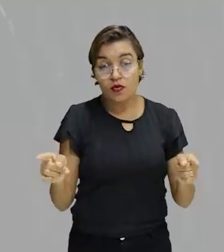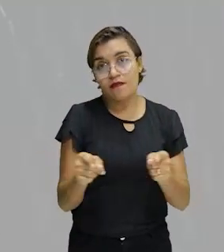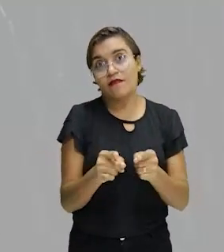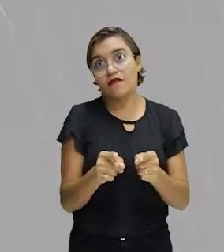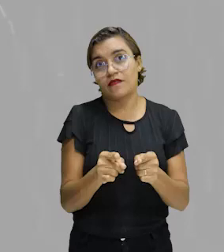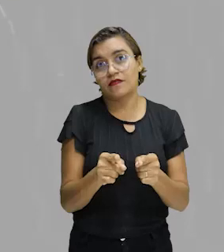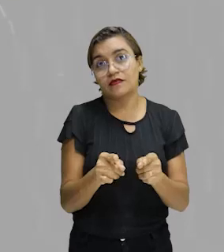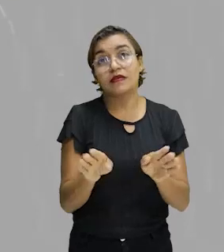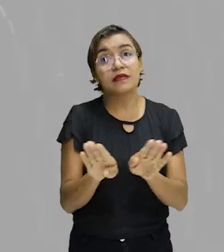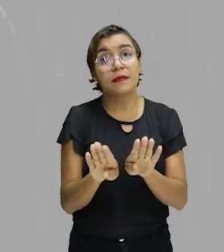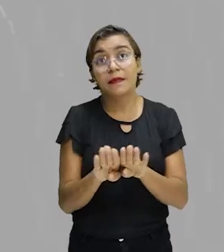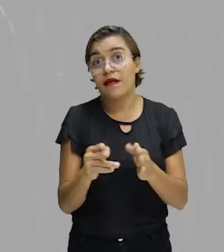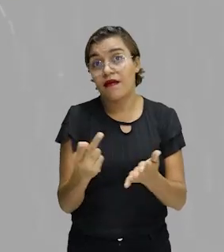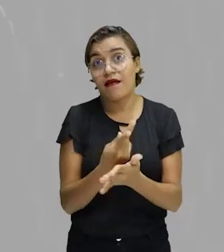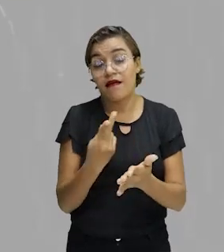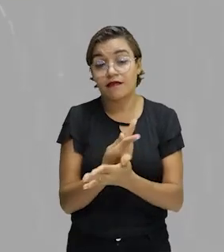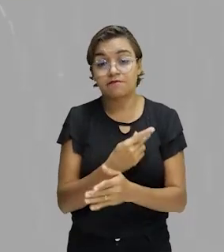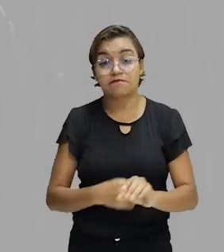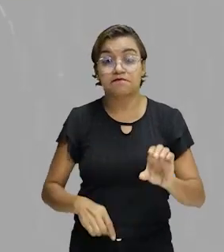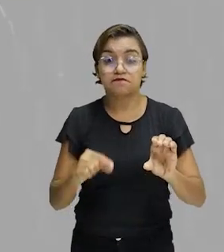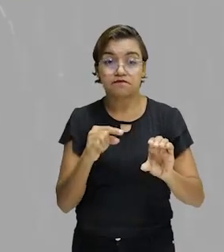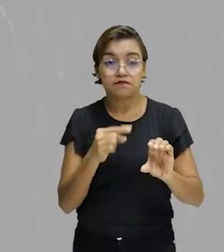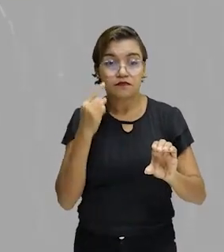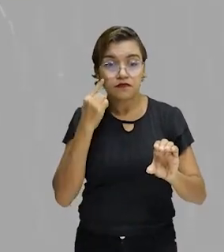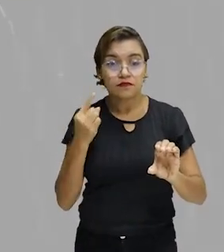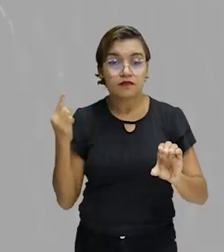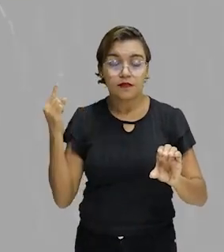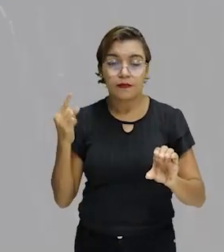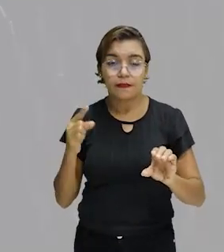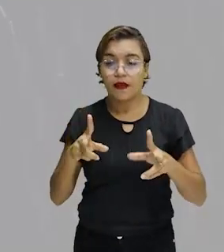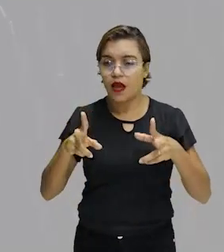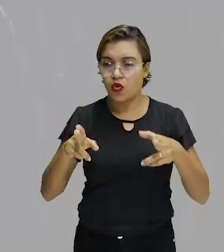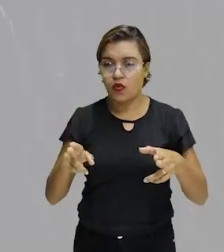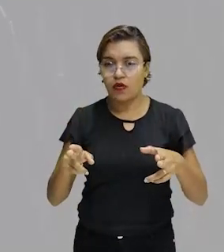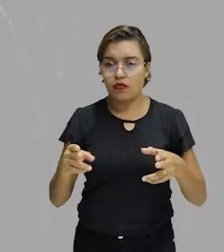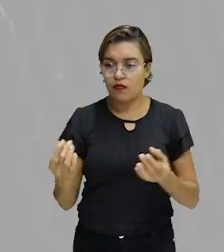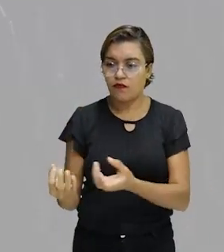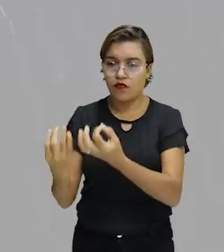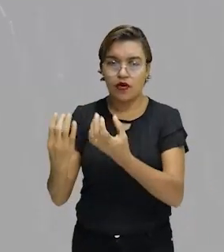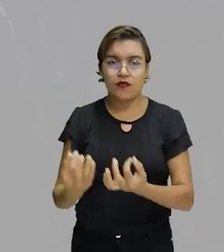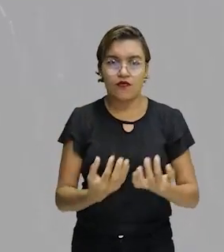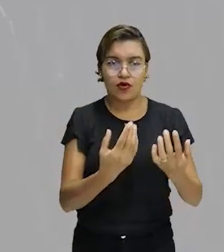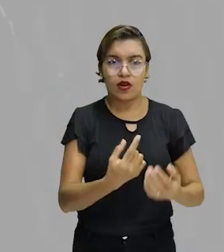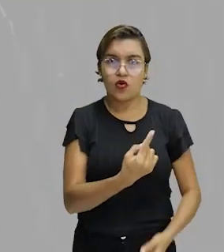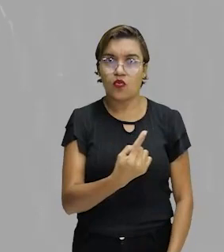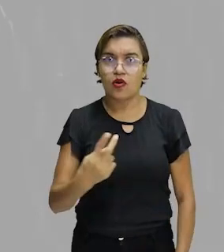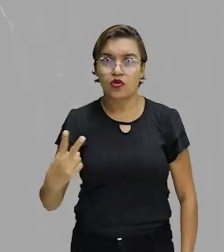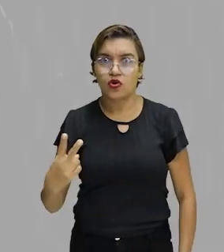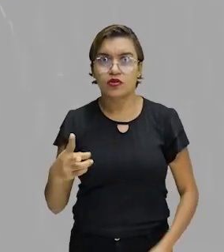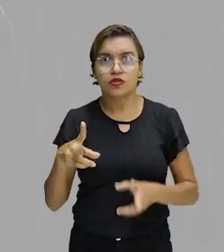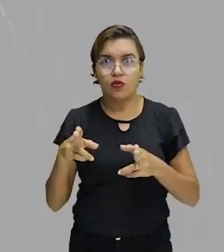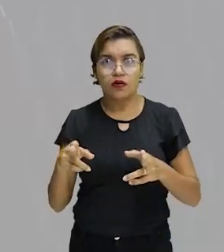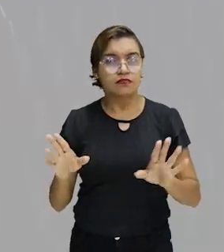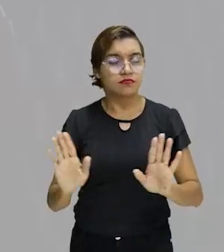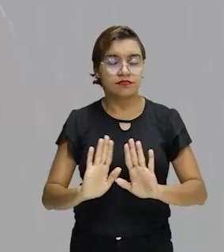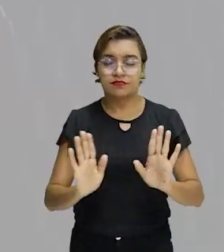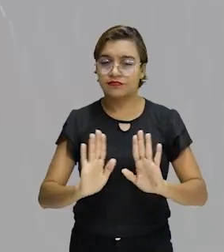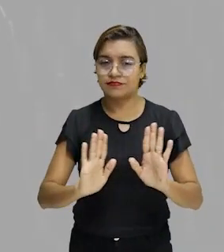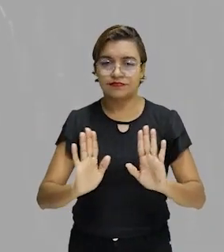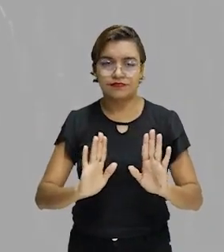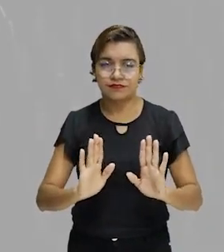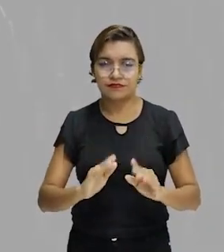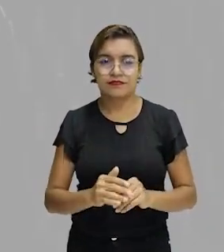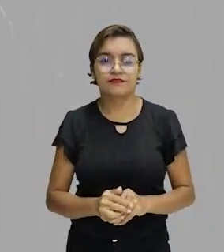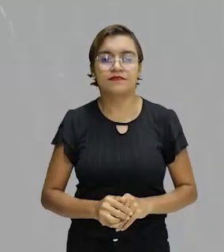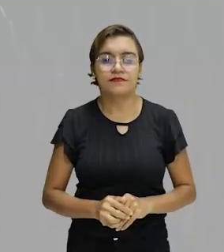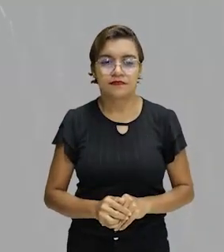está errado. Letra C. Igual nas duas. Não, não, não, não, não. Não será igual. Certo? Não será